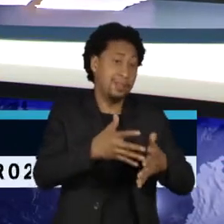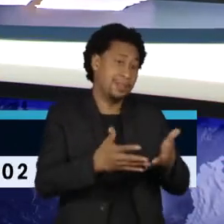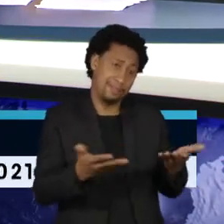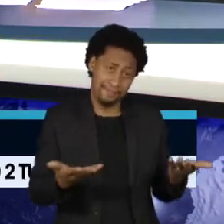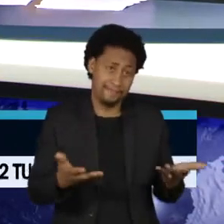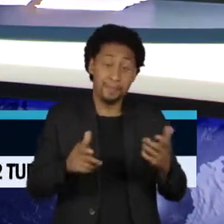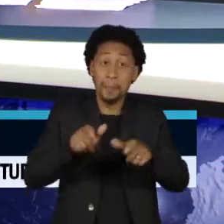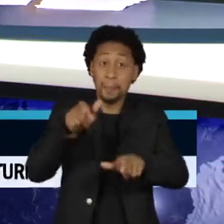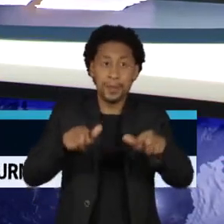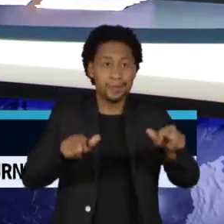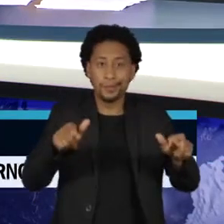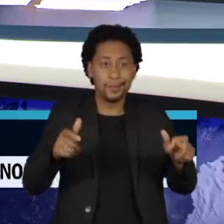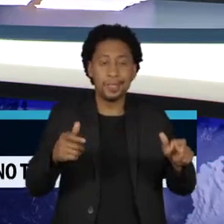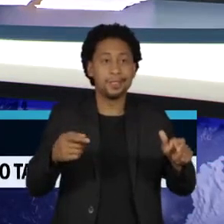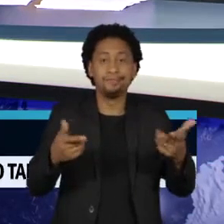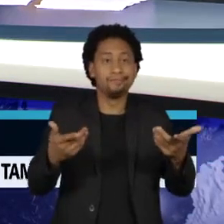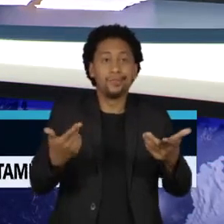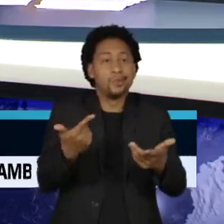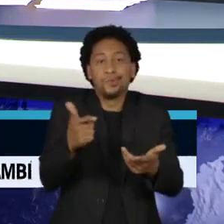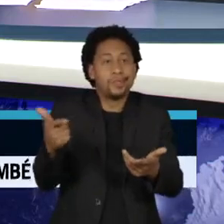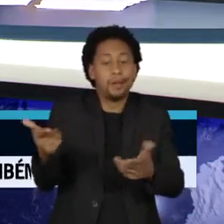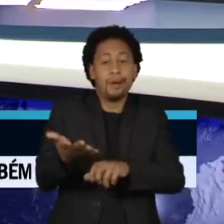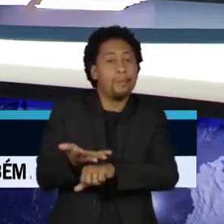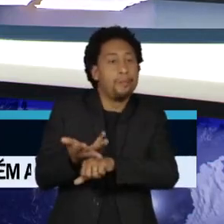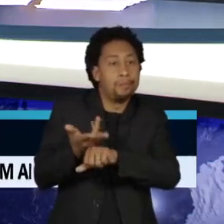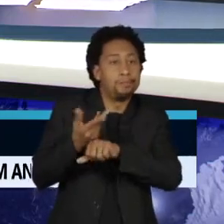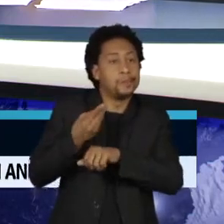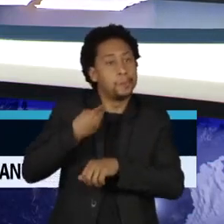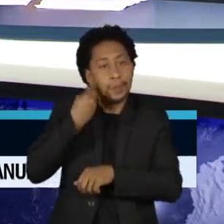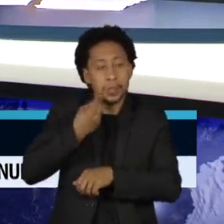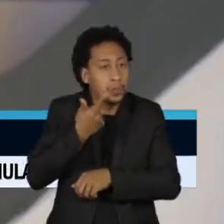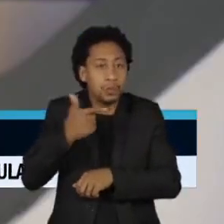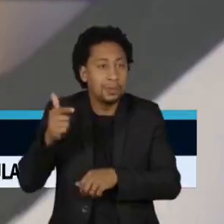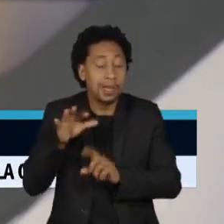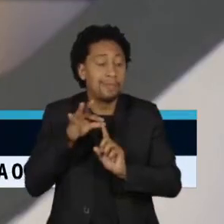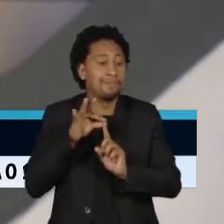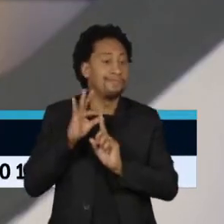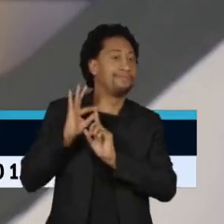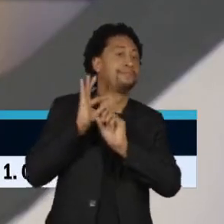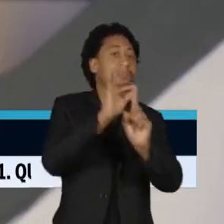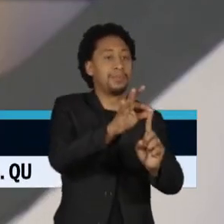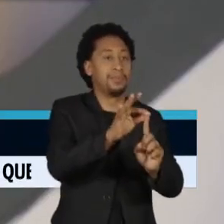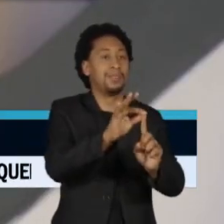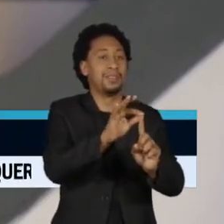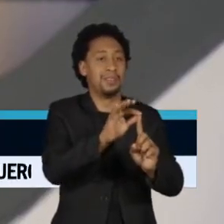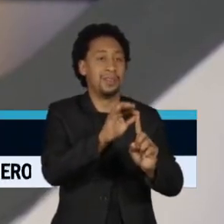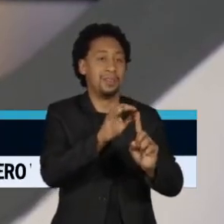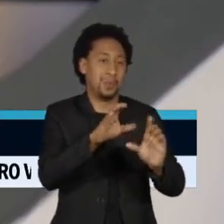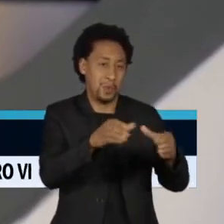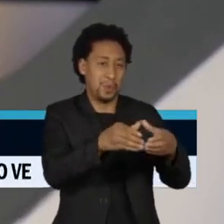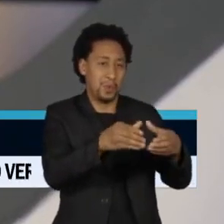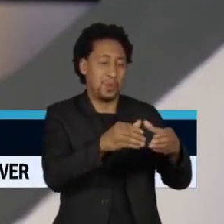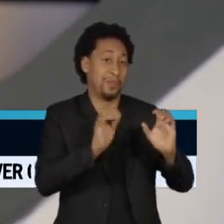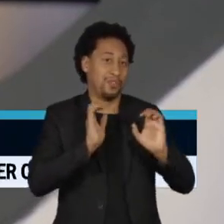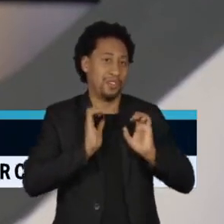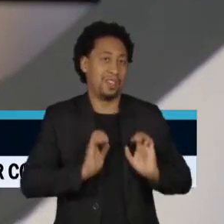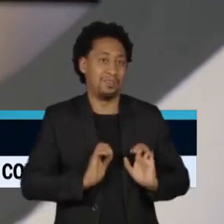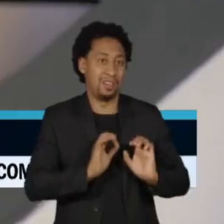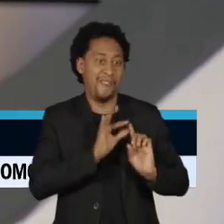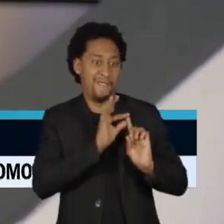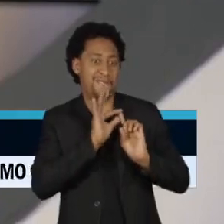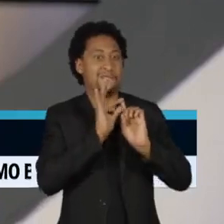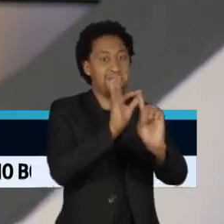ele está introduzindo na comissão de ética elementos que vão contestar